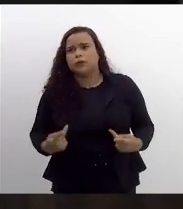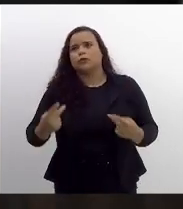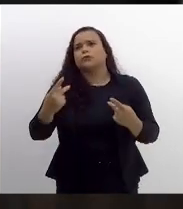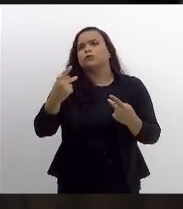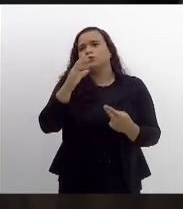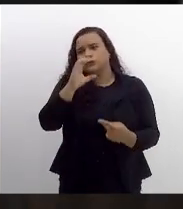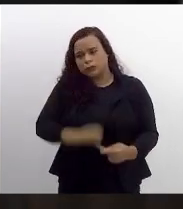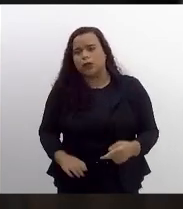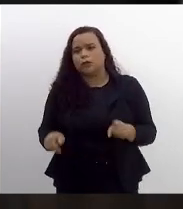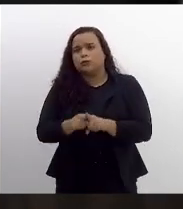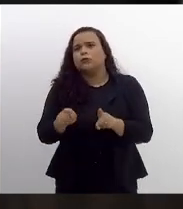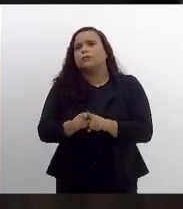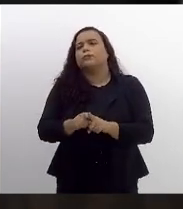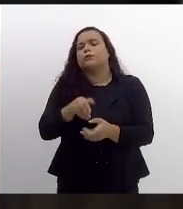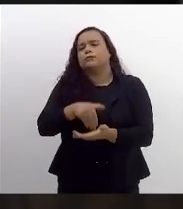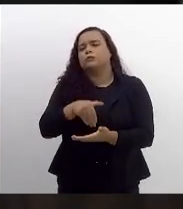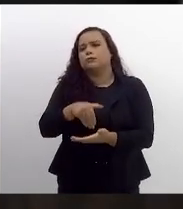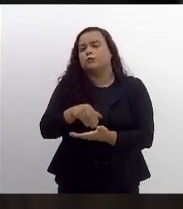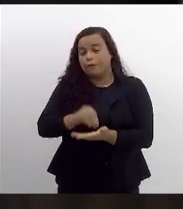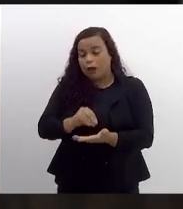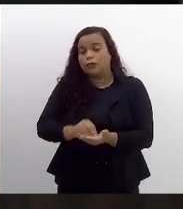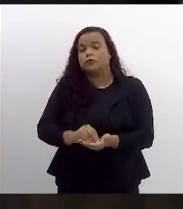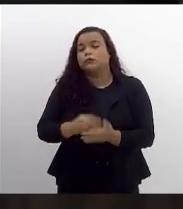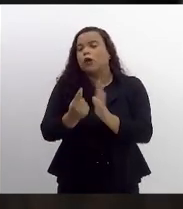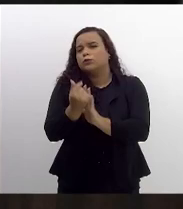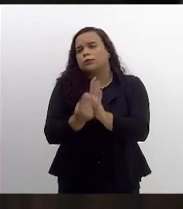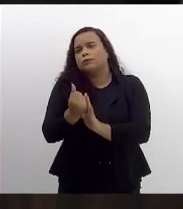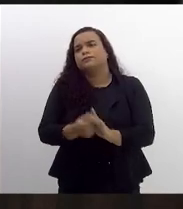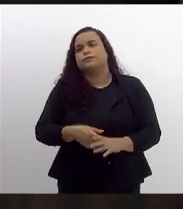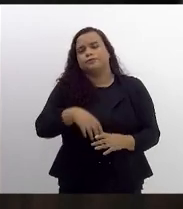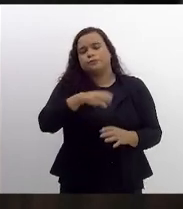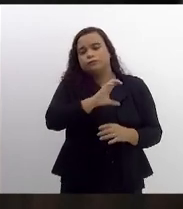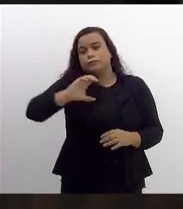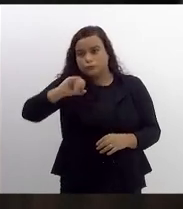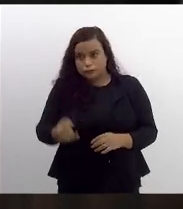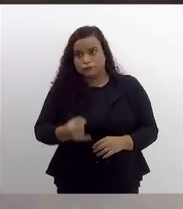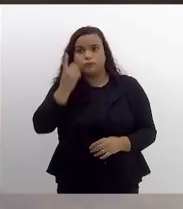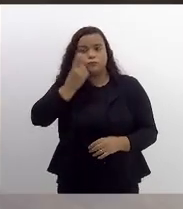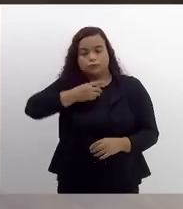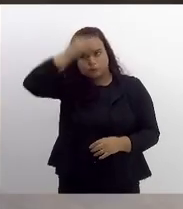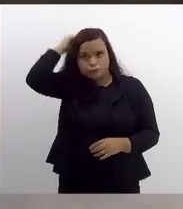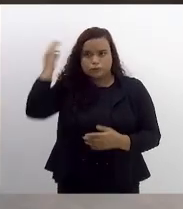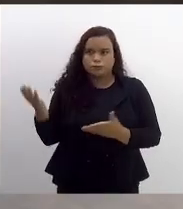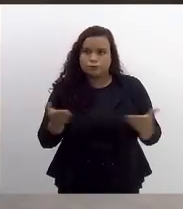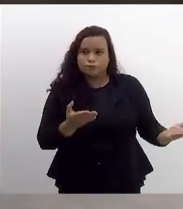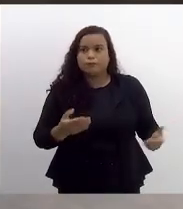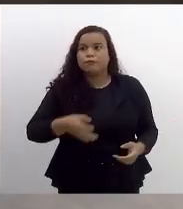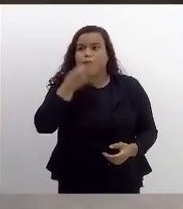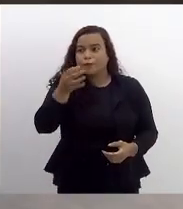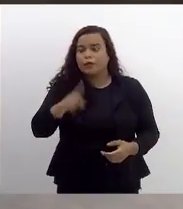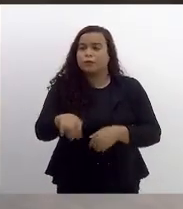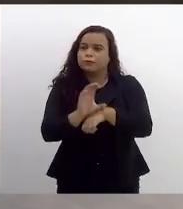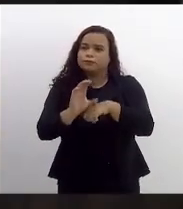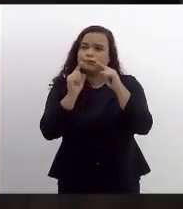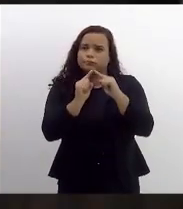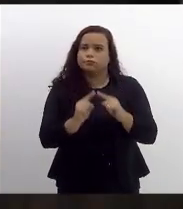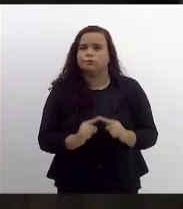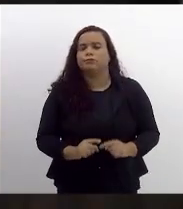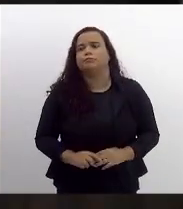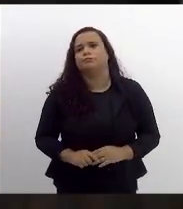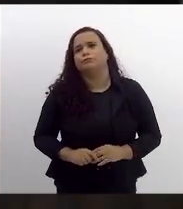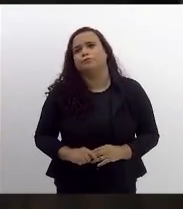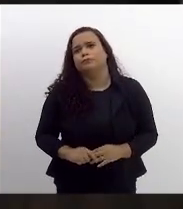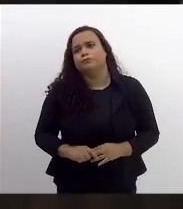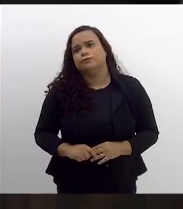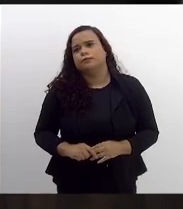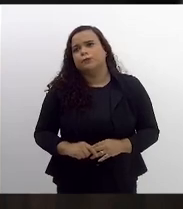ao final serem certificados pela comissão de constante executado Márcio o parecer aquela condicionalidade e